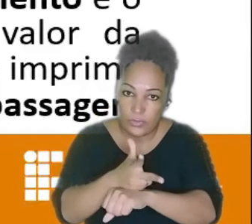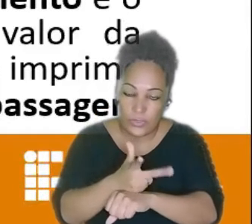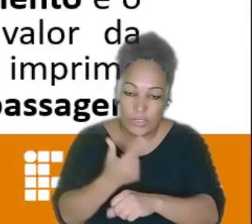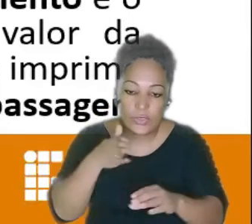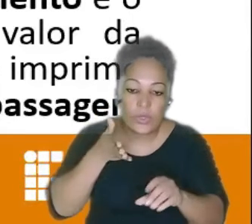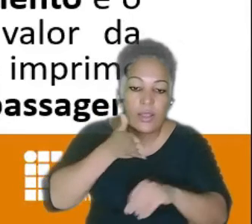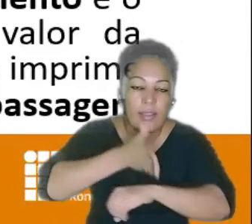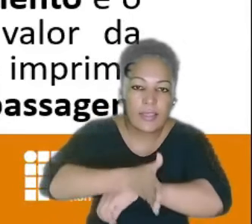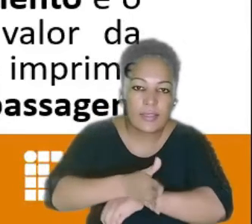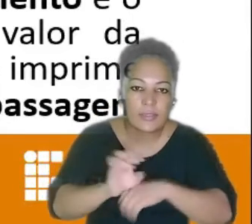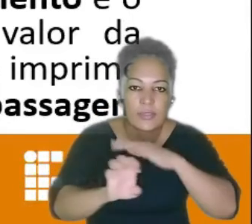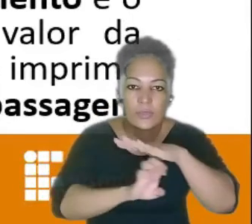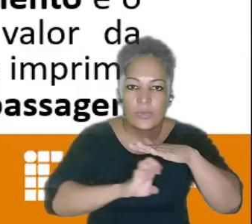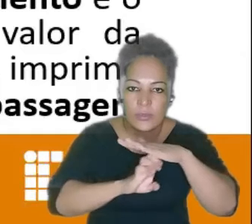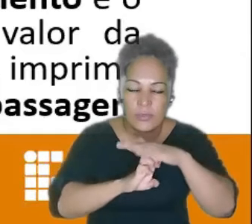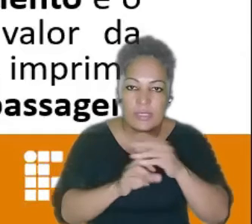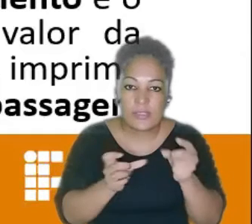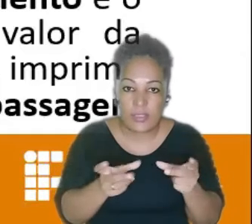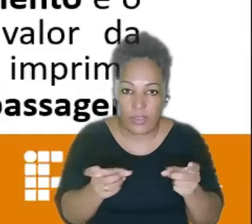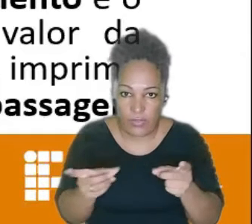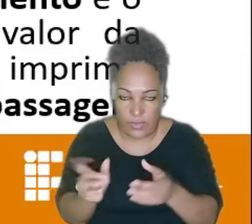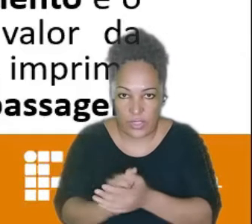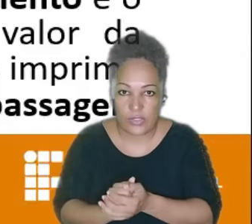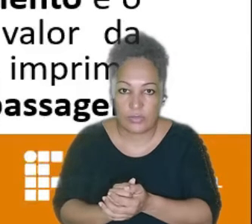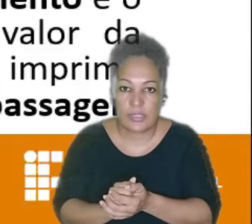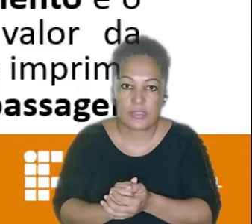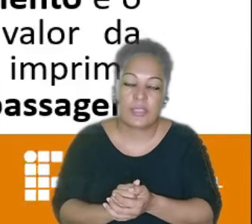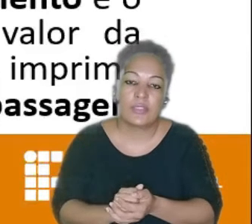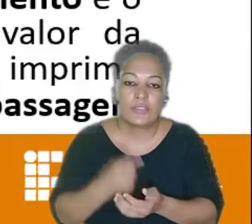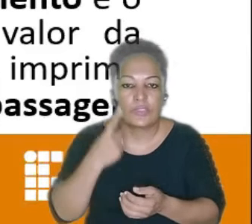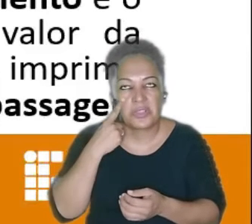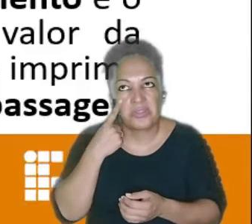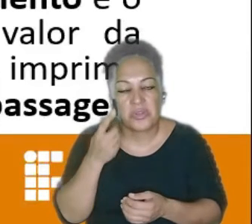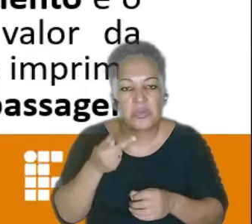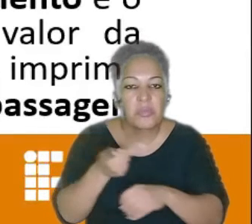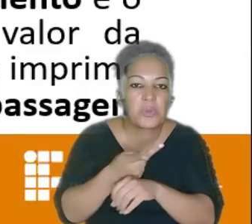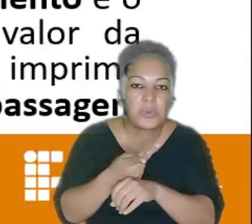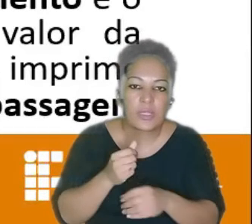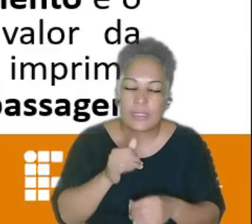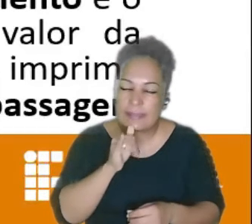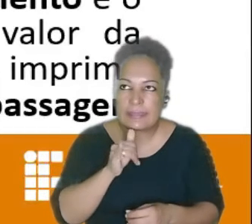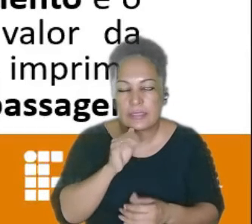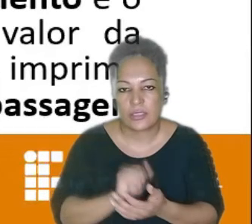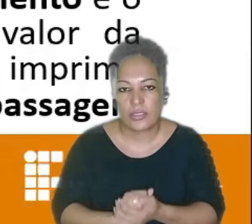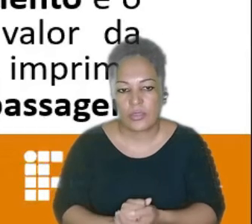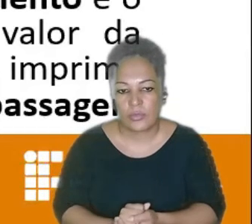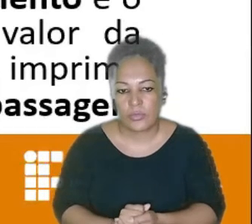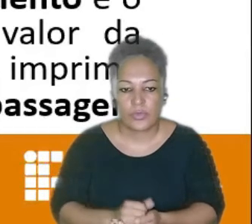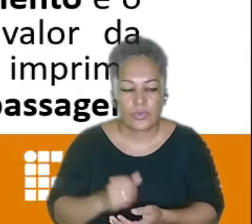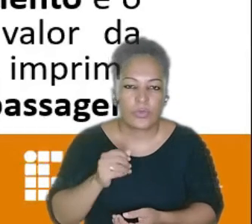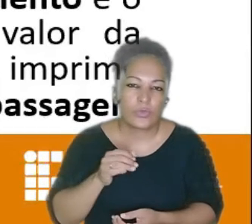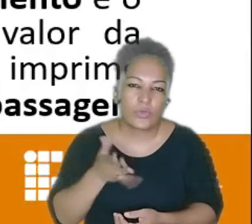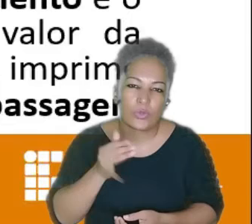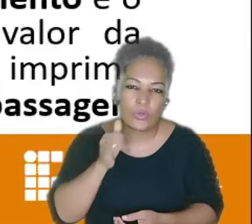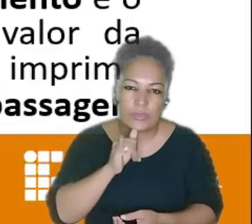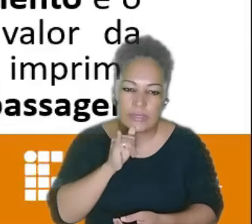no site aí de uma empresa rodoviária que você conhece, né, que venda passagens online, e vai lá e coloca lá, busca lá um trecho, tipo, vou